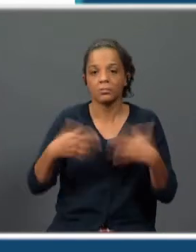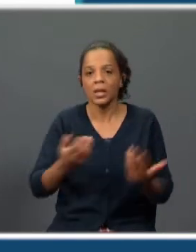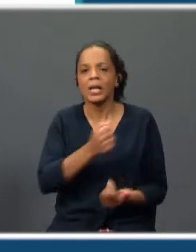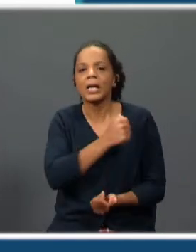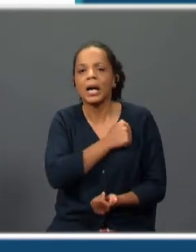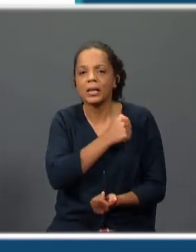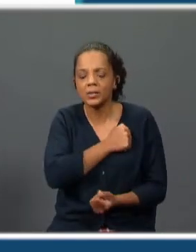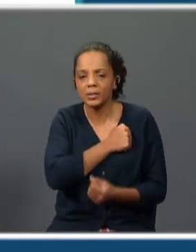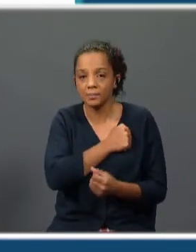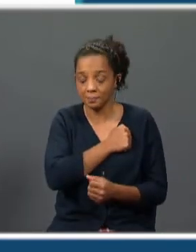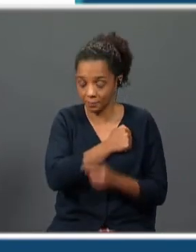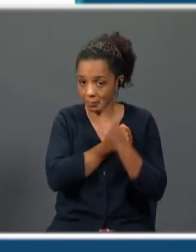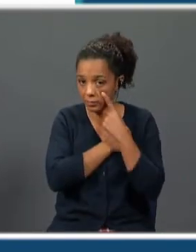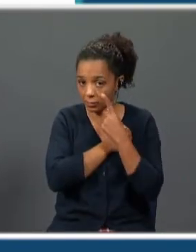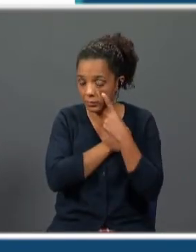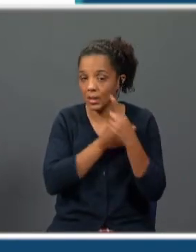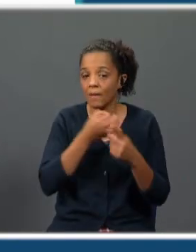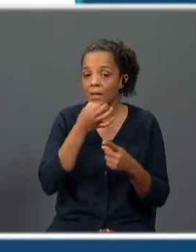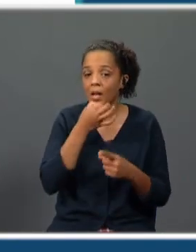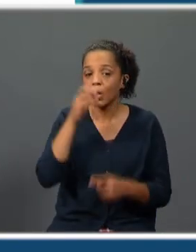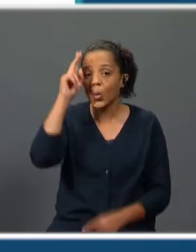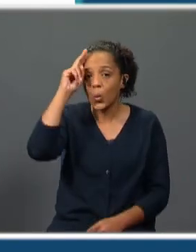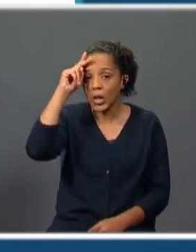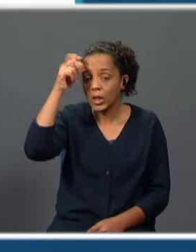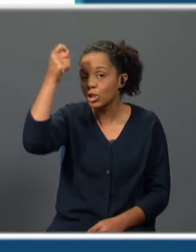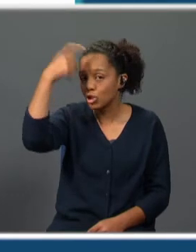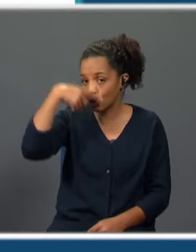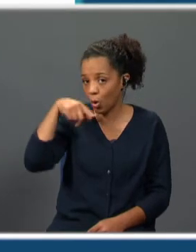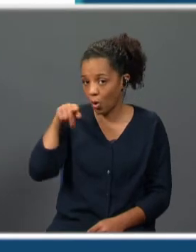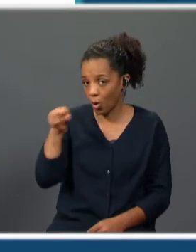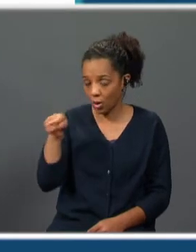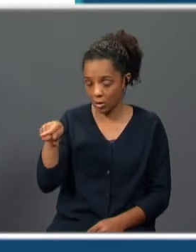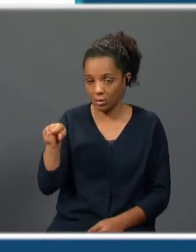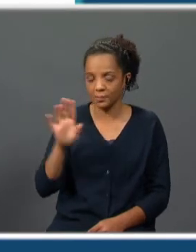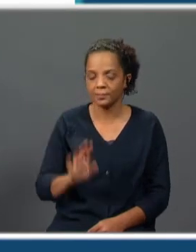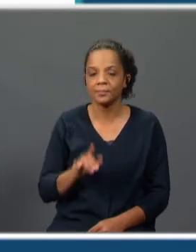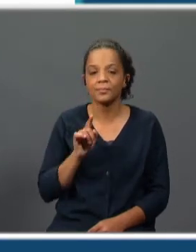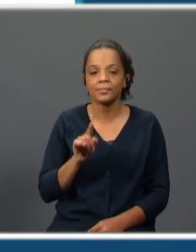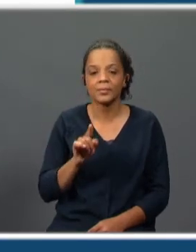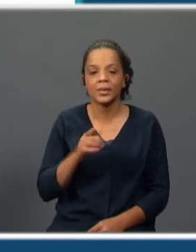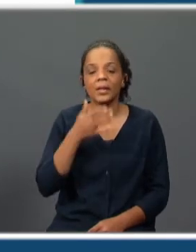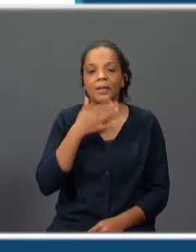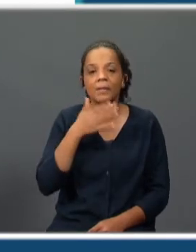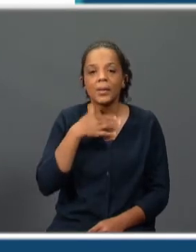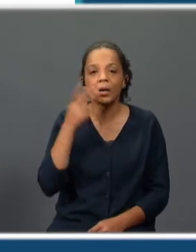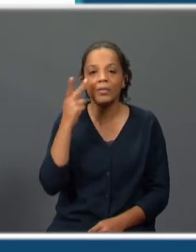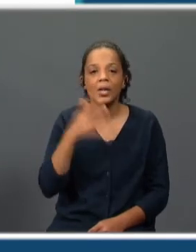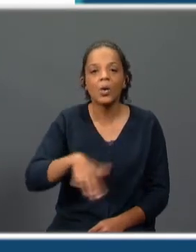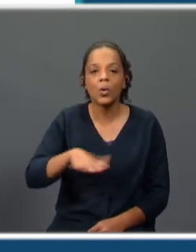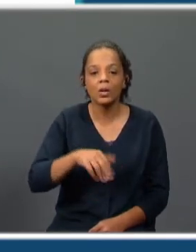numa casa? Atenção, estamos a falar do coelhinho da nossa história. E o coelhinho branco vivia